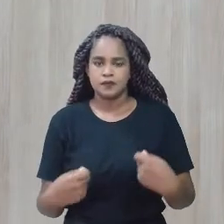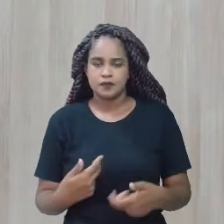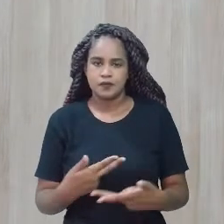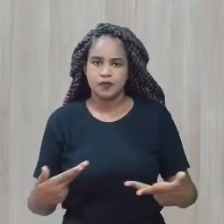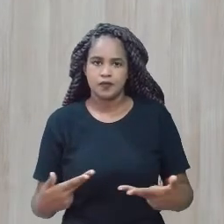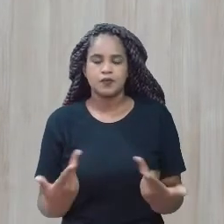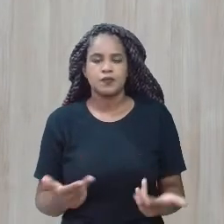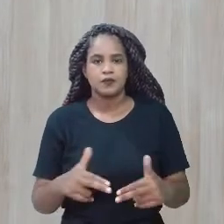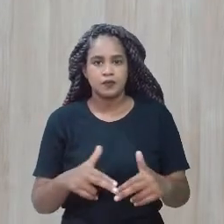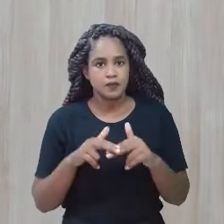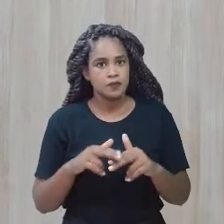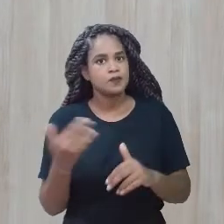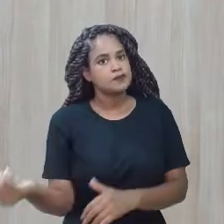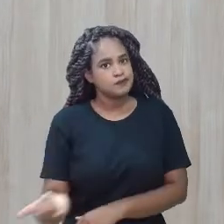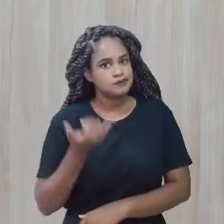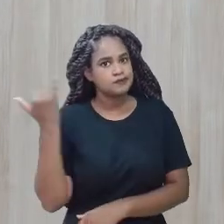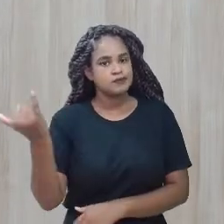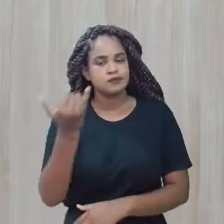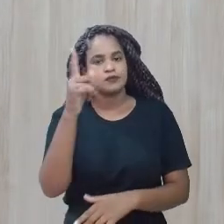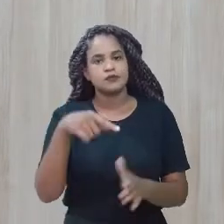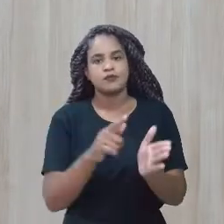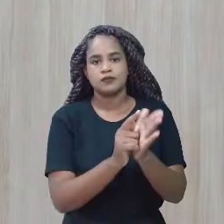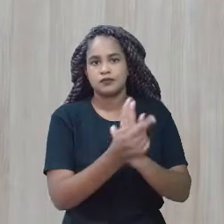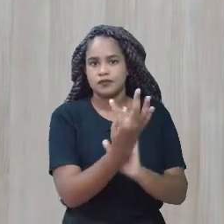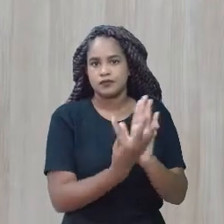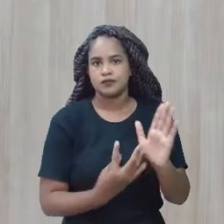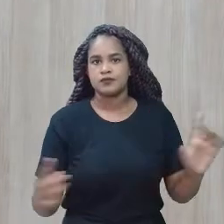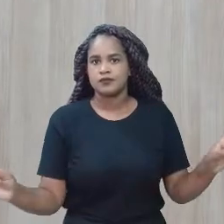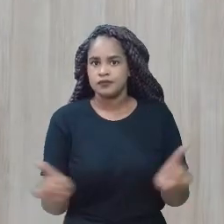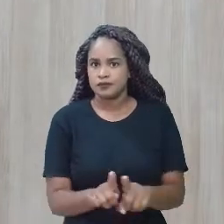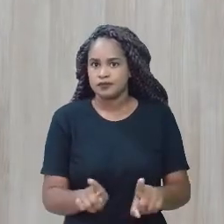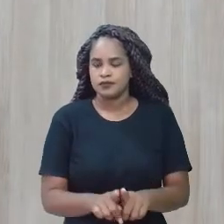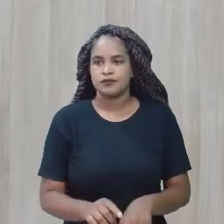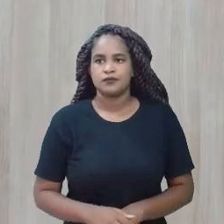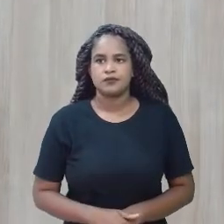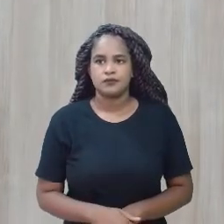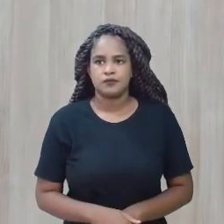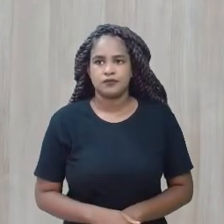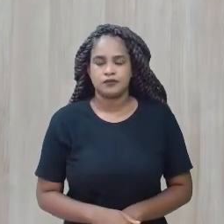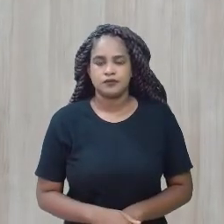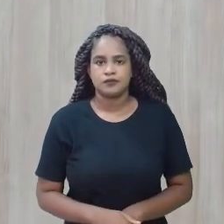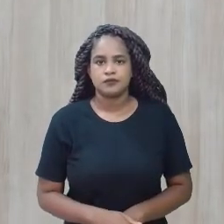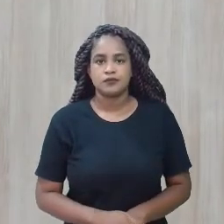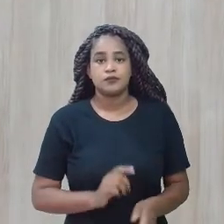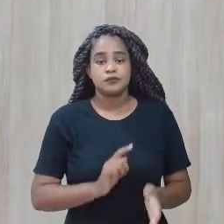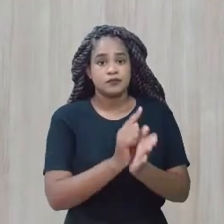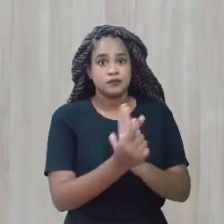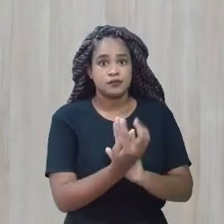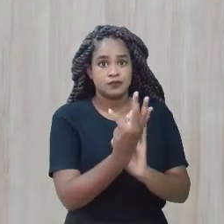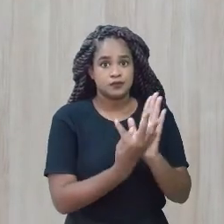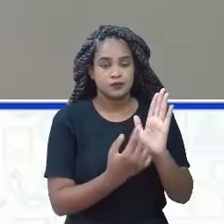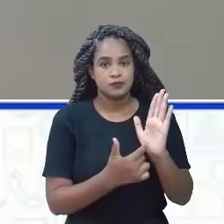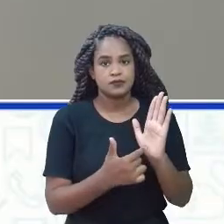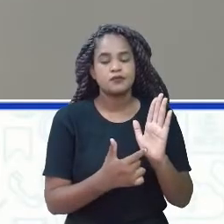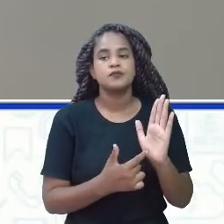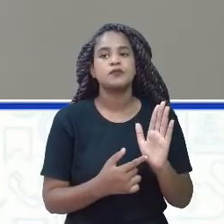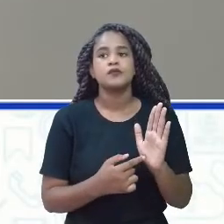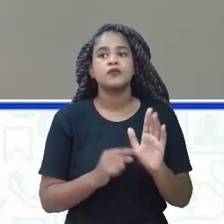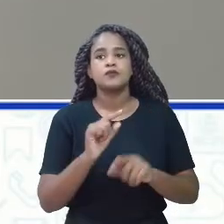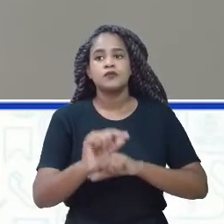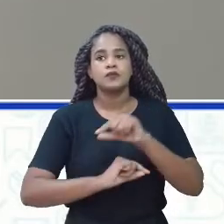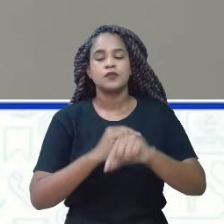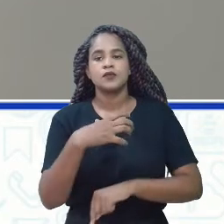Então, isso é muito importante. É um gênero textual também, tá, pessoal? Gêneros textuais são as